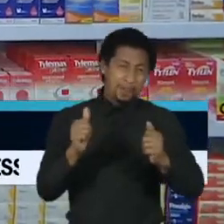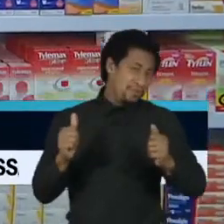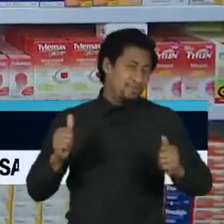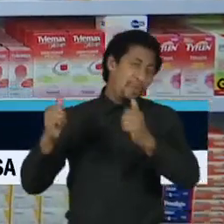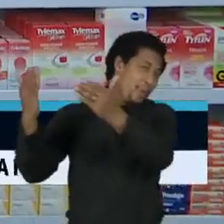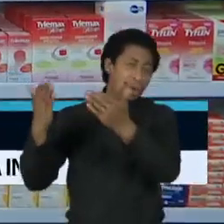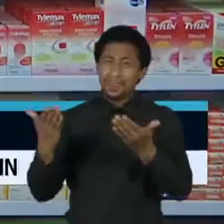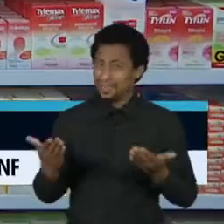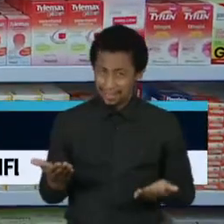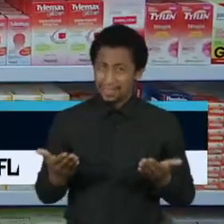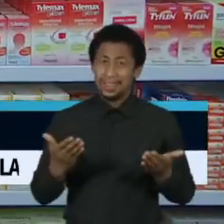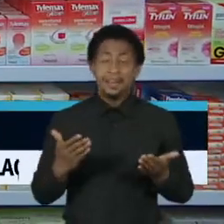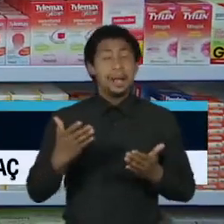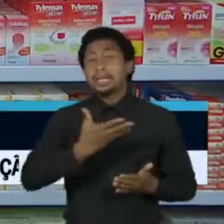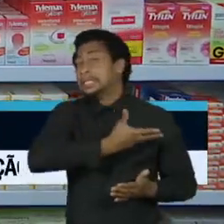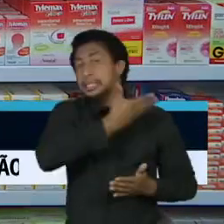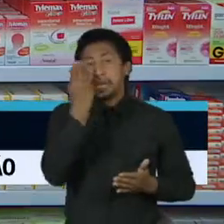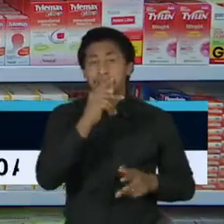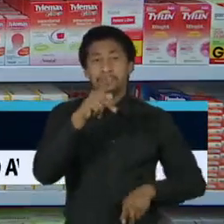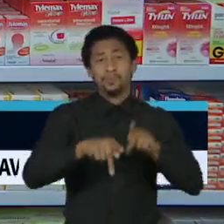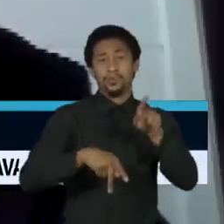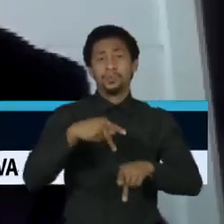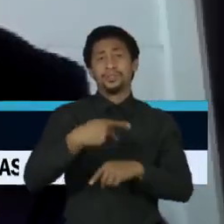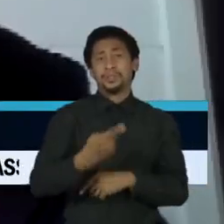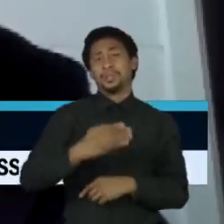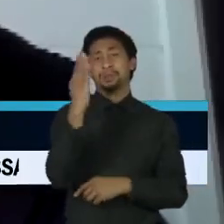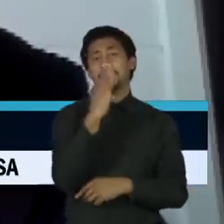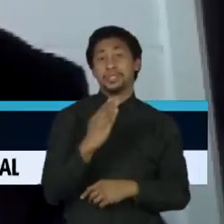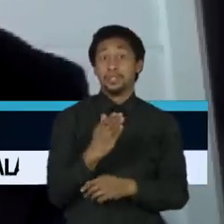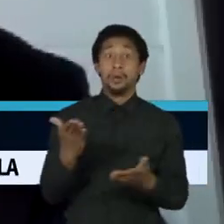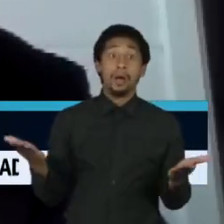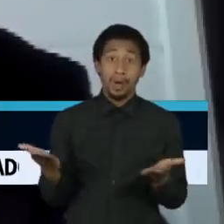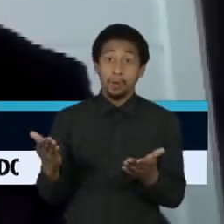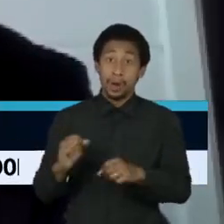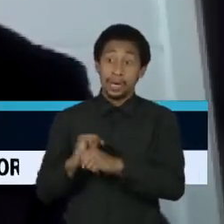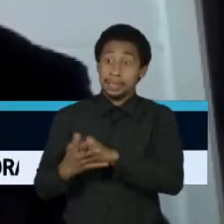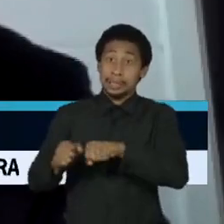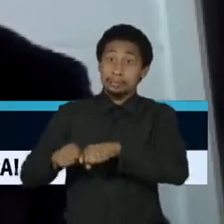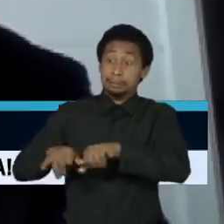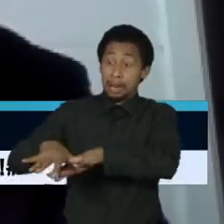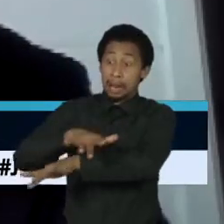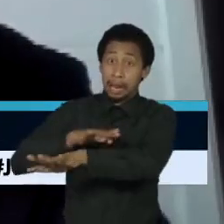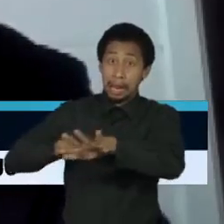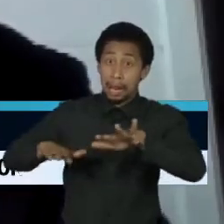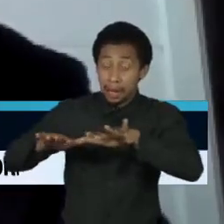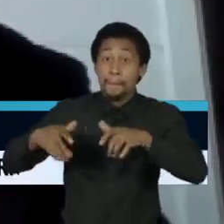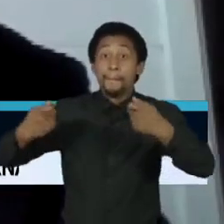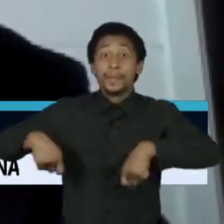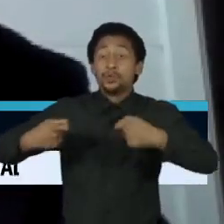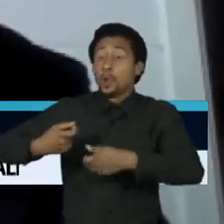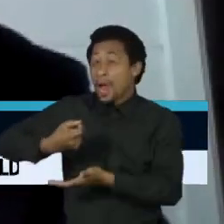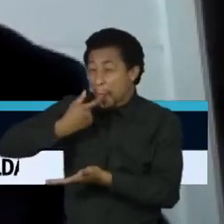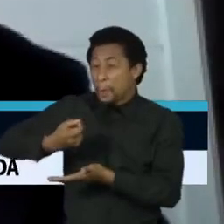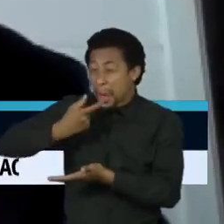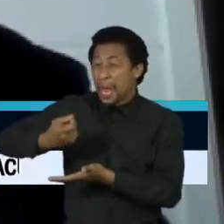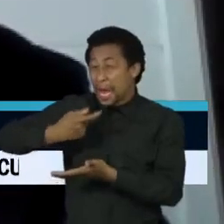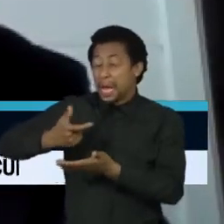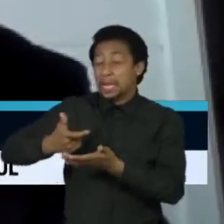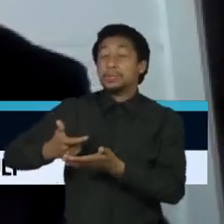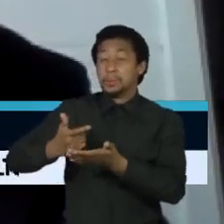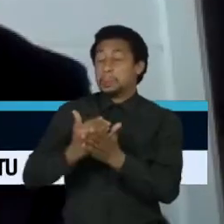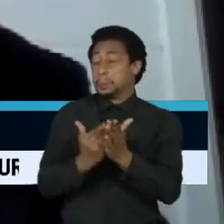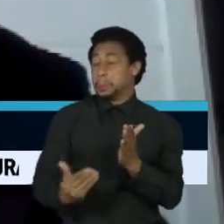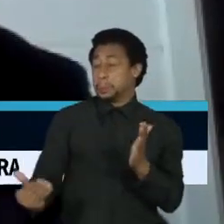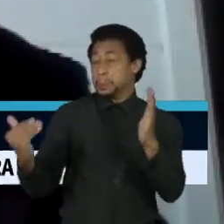essa situação se agudizou, seja pela crise provocada pelo excesso de demanda da pandemia, seja pela opção que